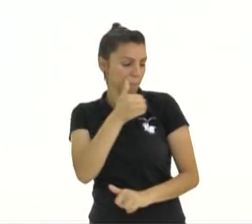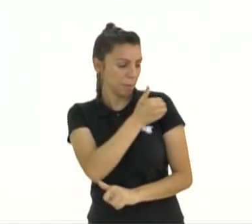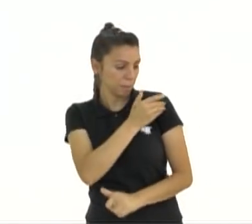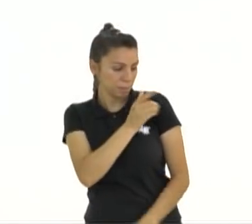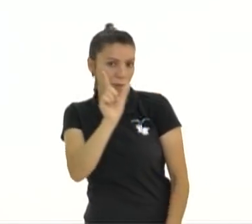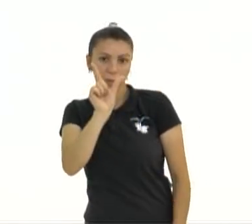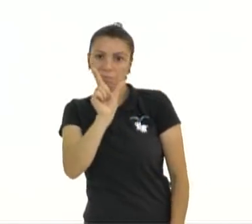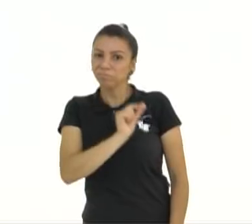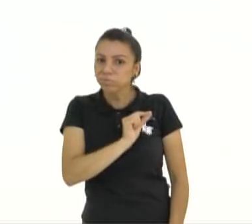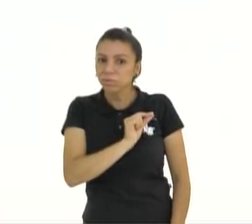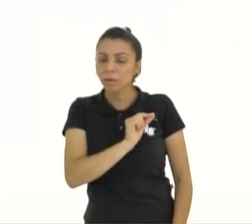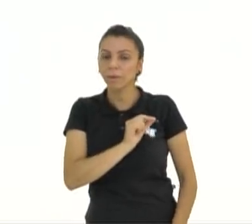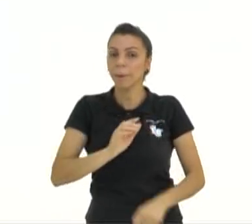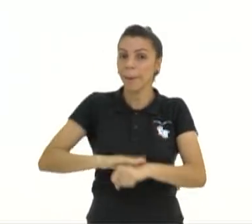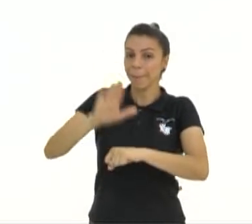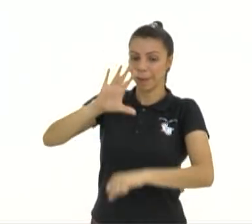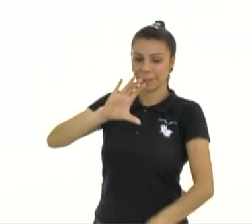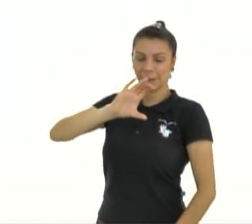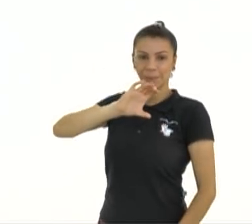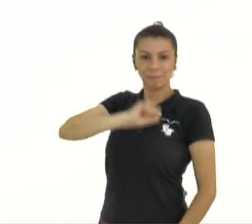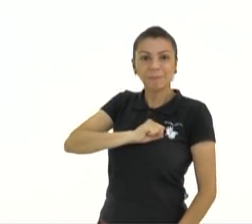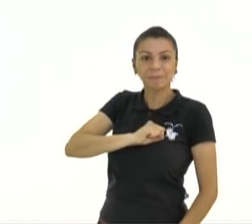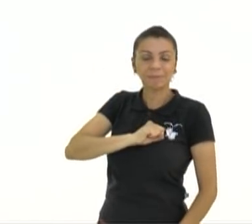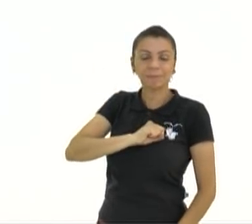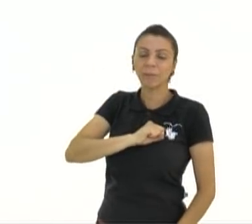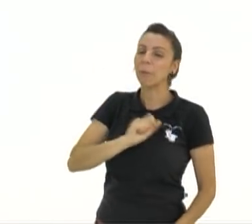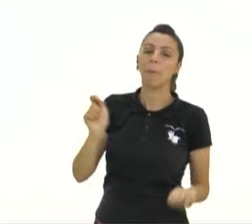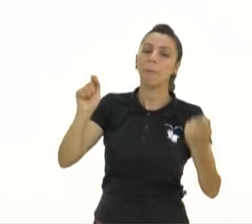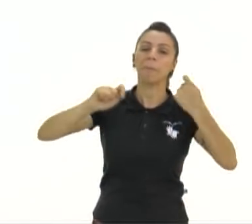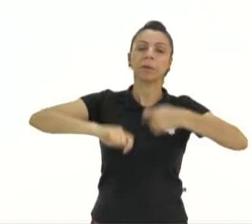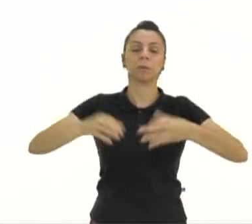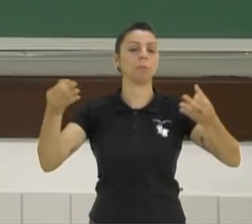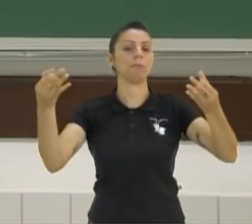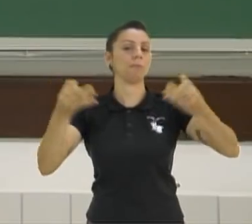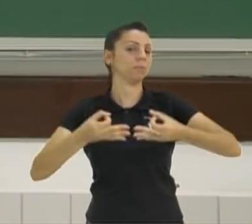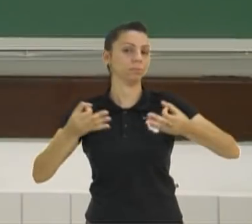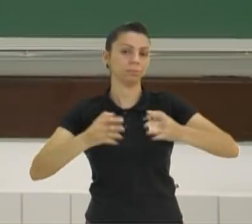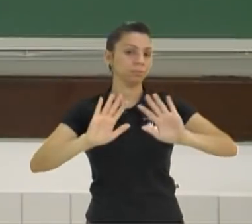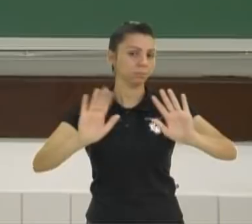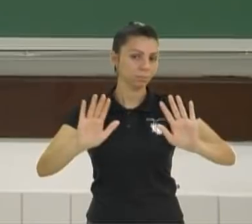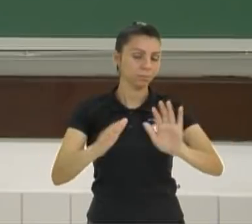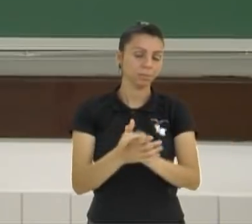preconceito, seja mais amor no peito. Não precisa ser perfeito,